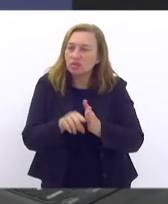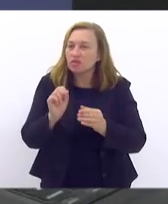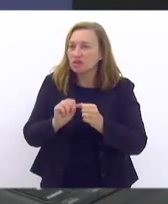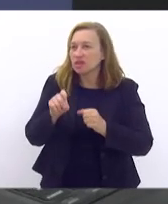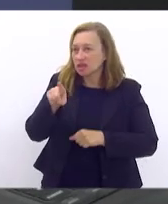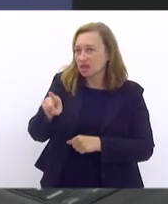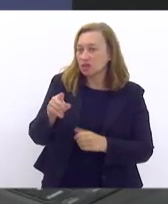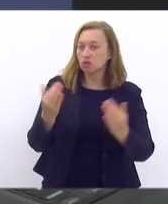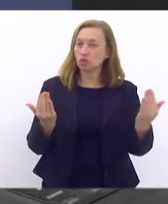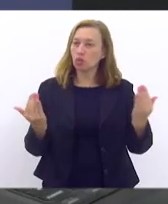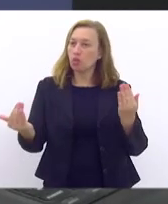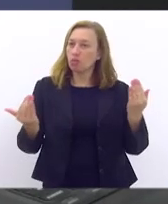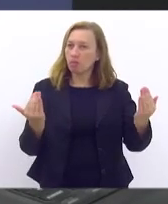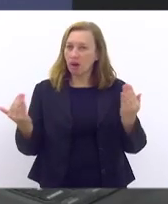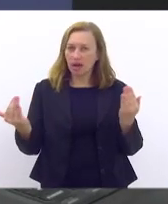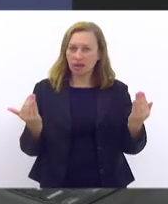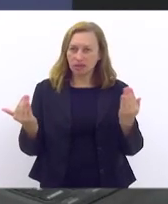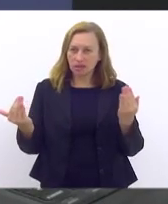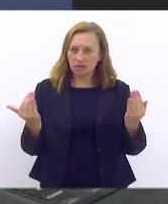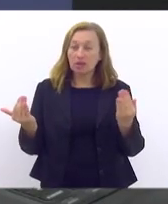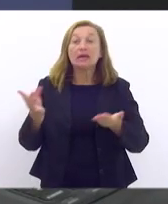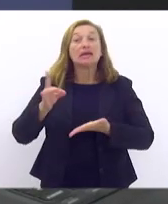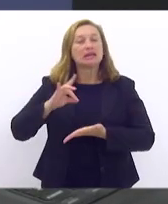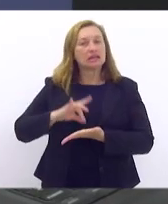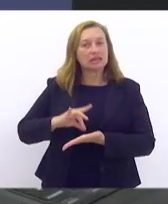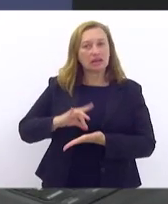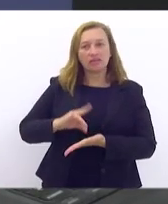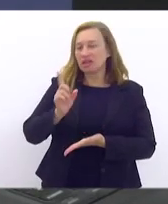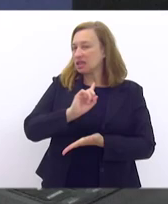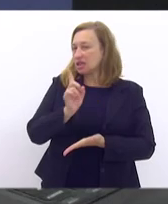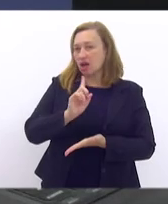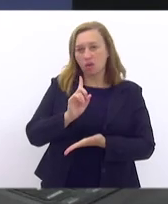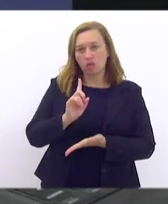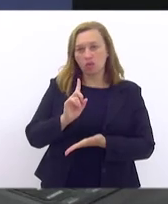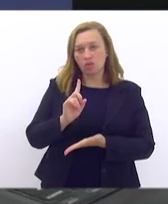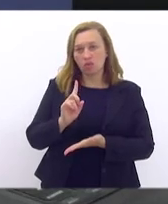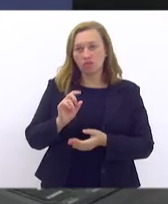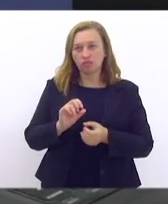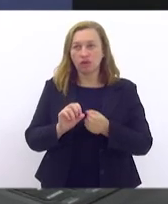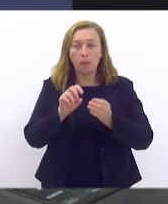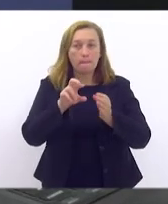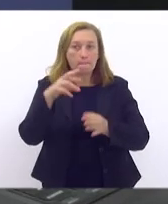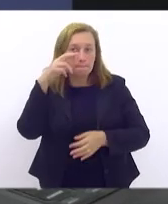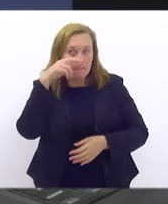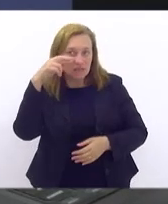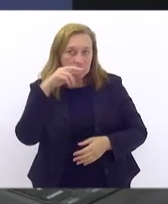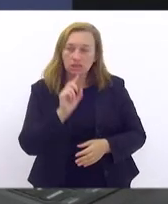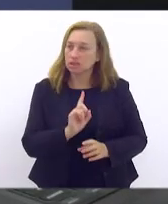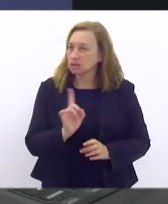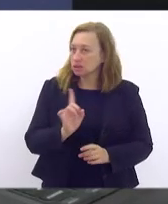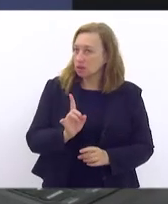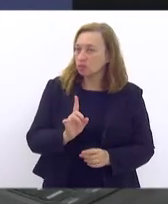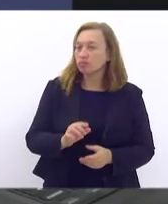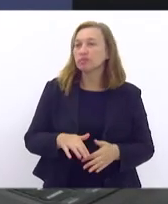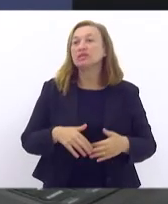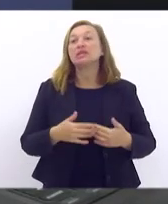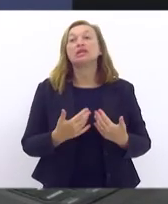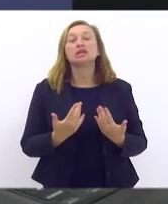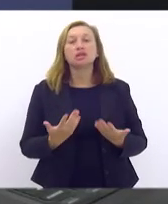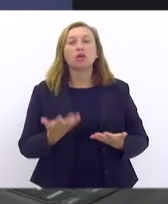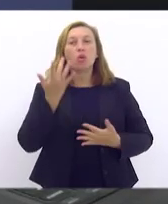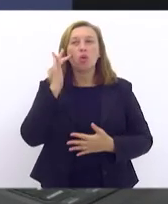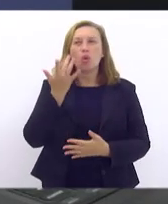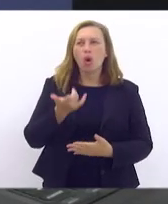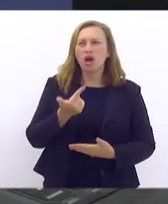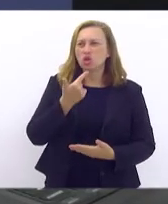de comparação, que, na verdade, não foi feita a perícia. Tá? E eu acho que